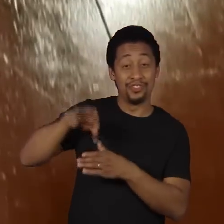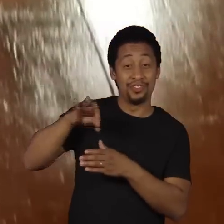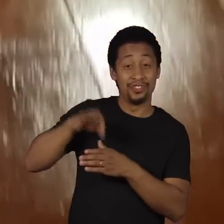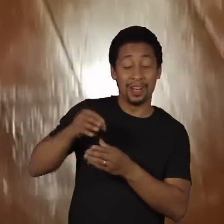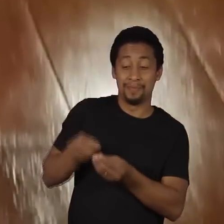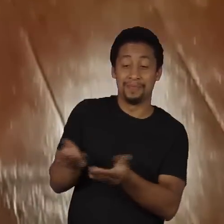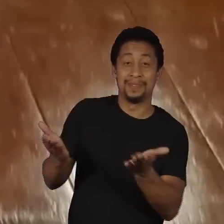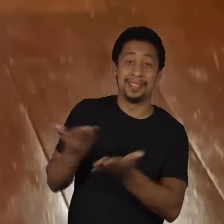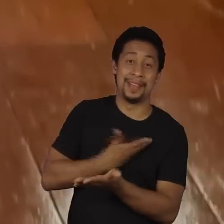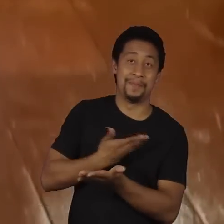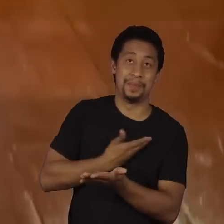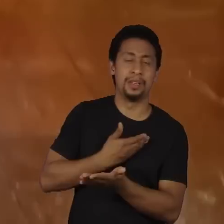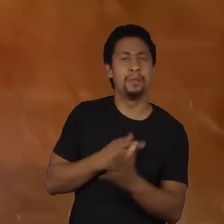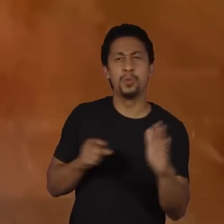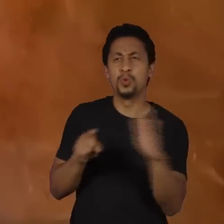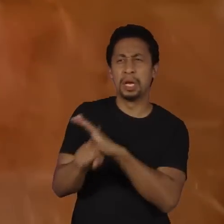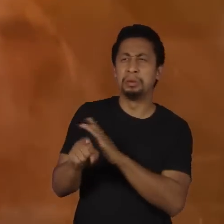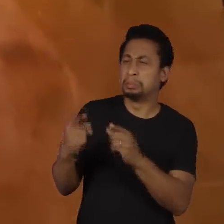por que o cavalo?